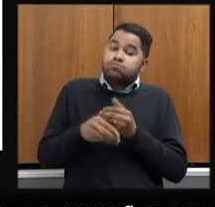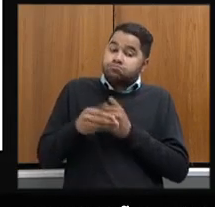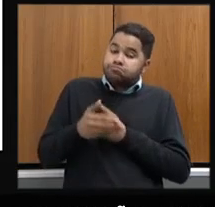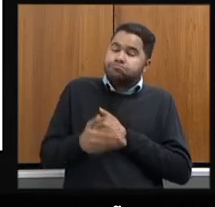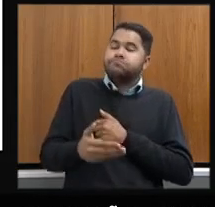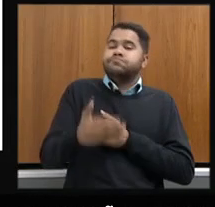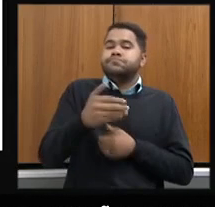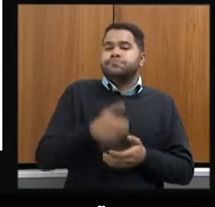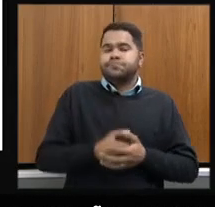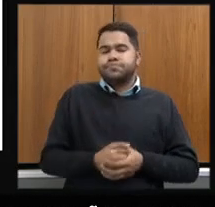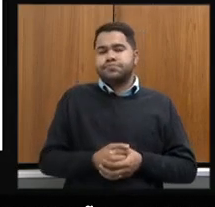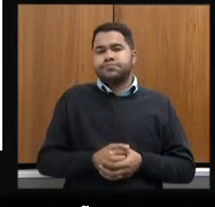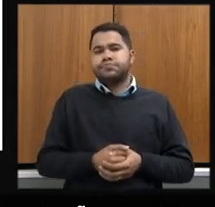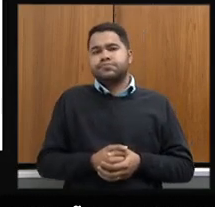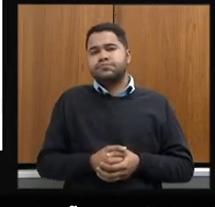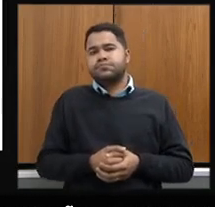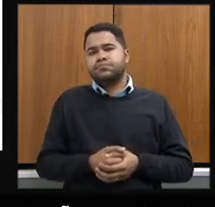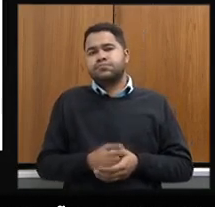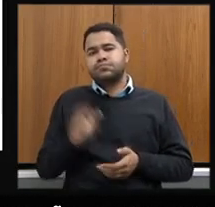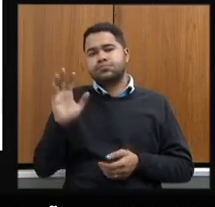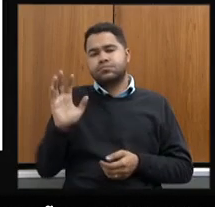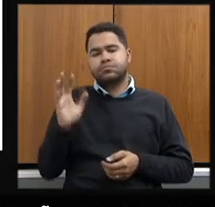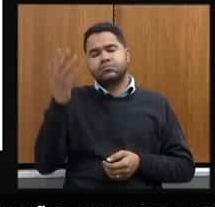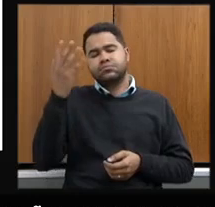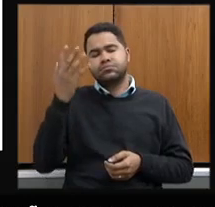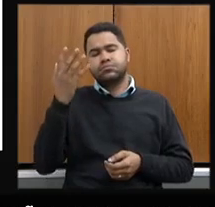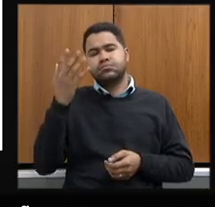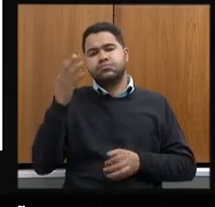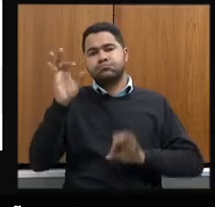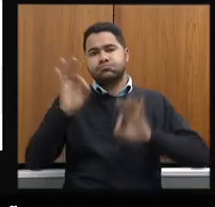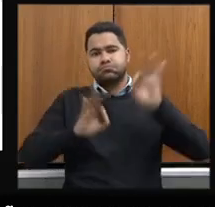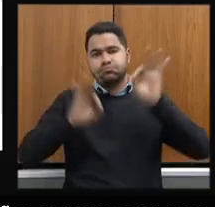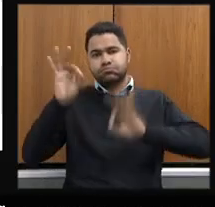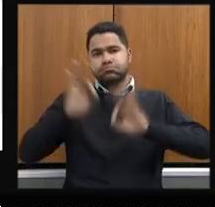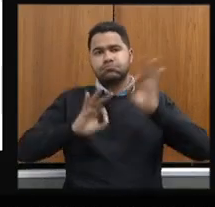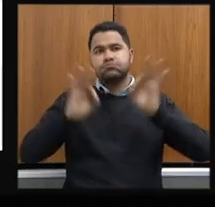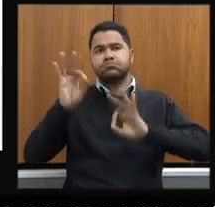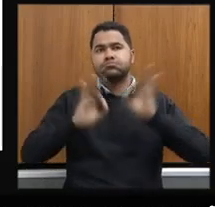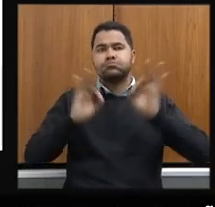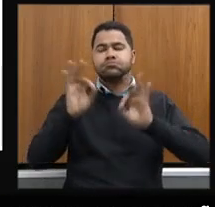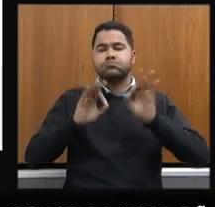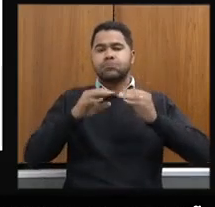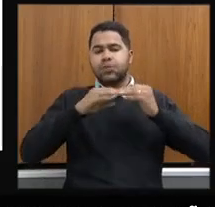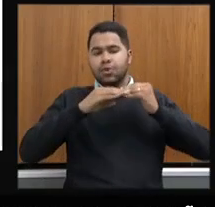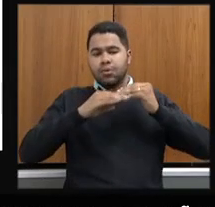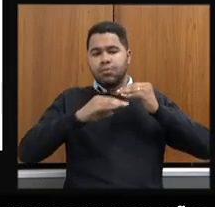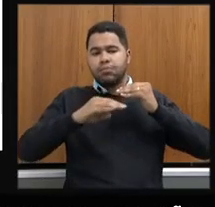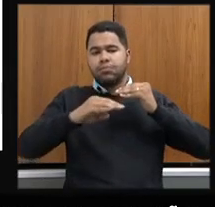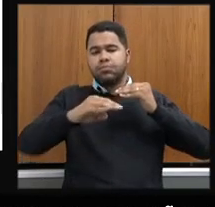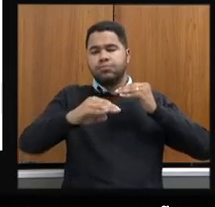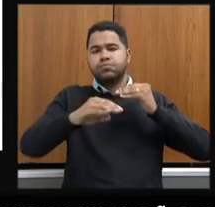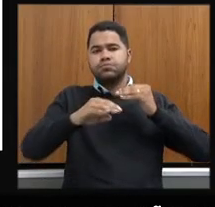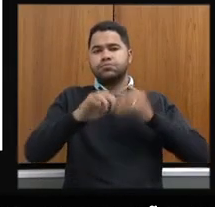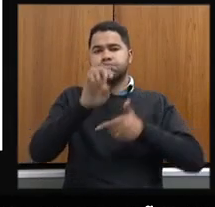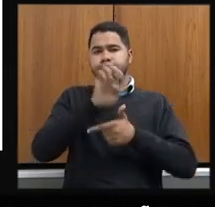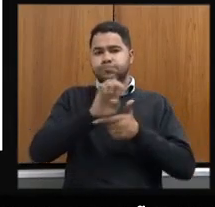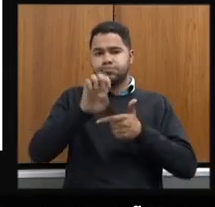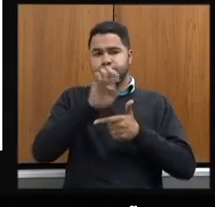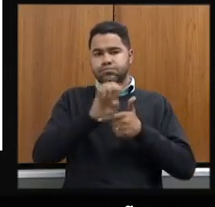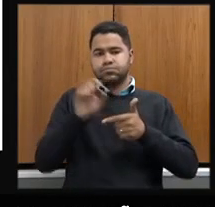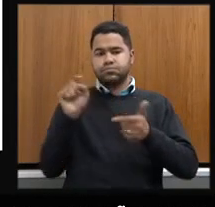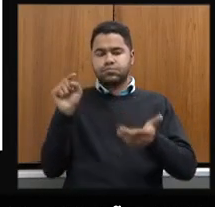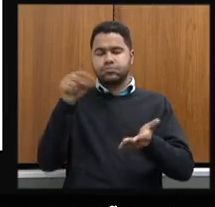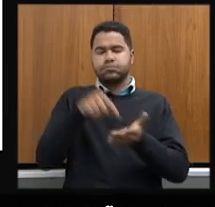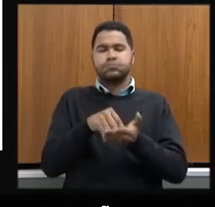serão entregues aos municípios realizamos a ordem de início da pavimentação da estrada de Esmeralda São